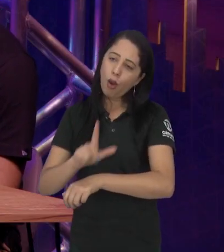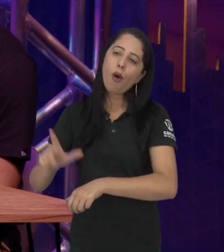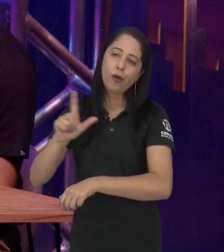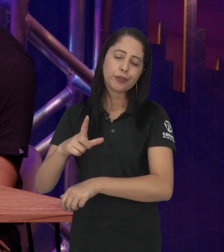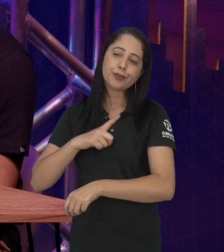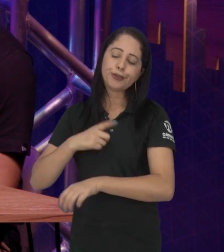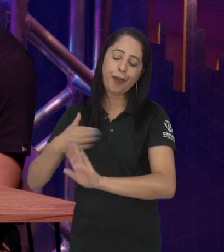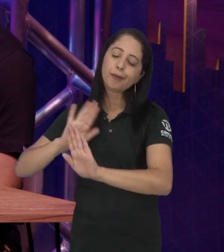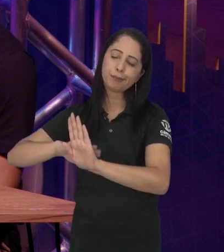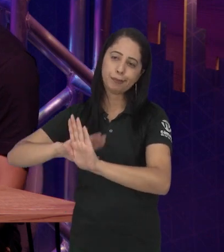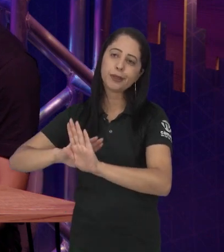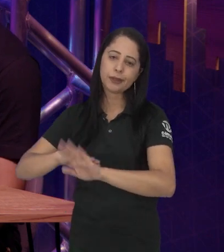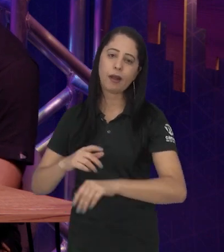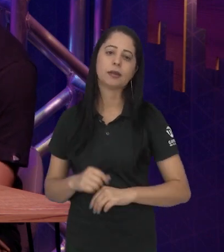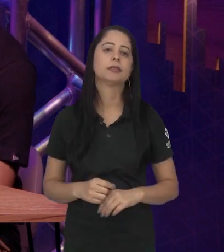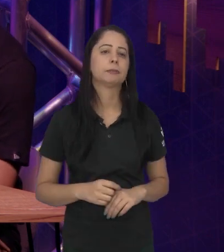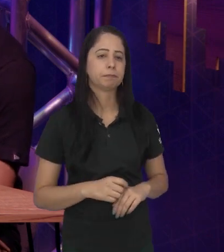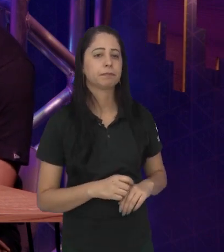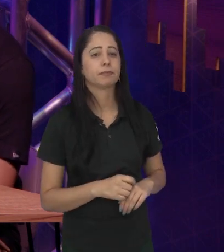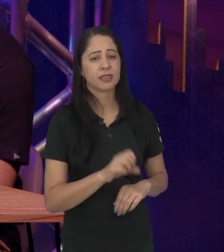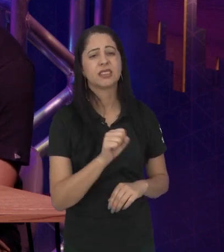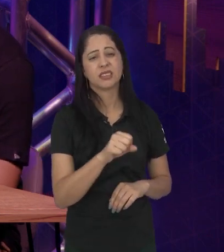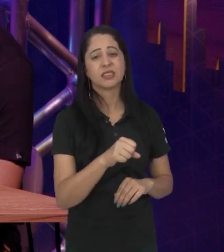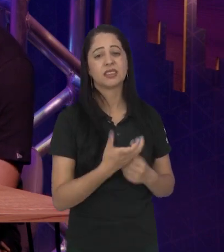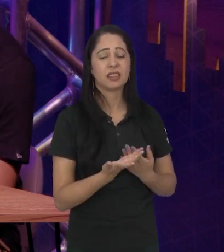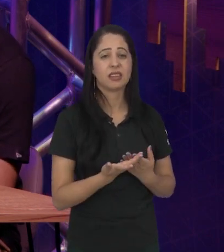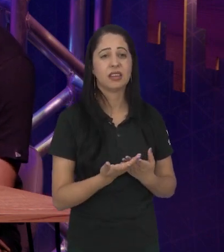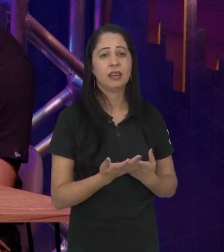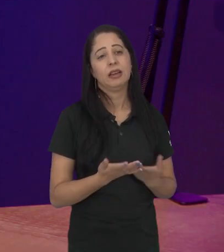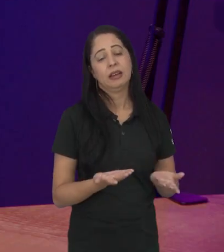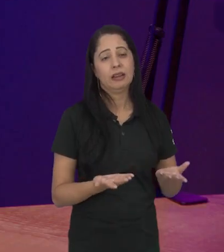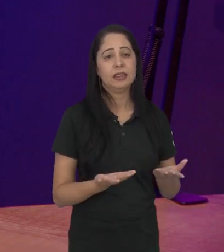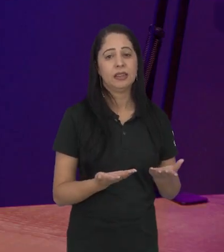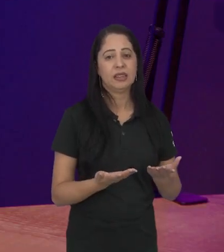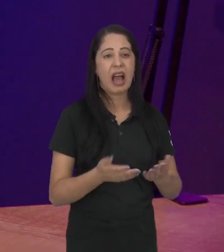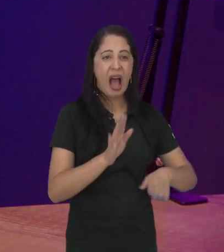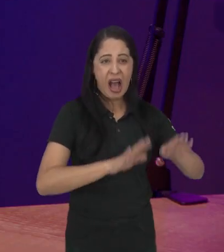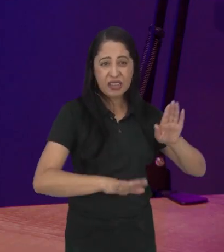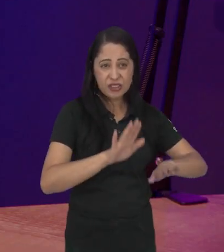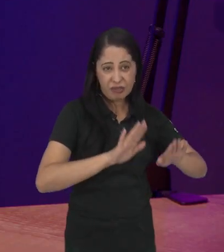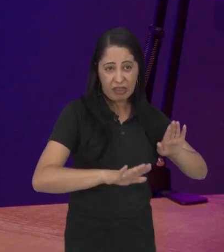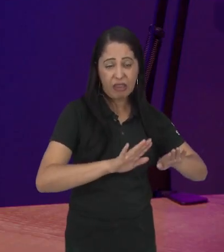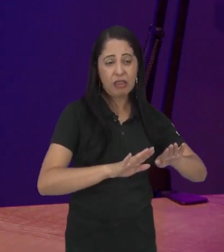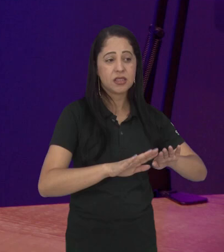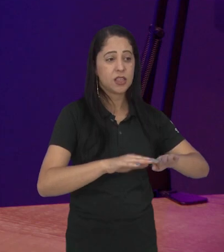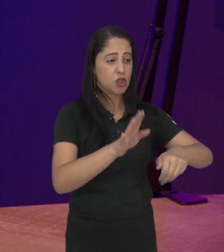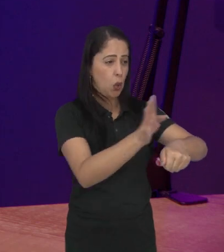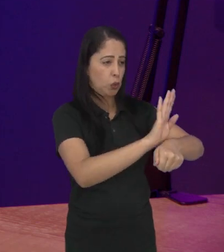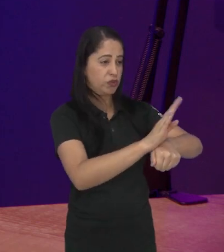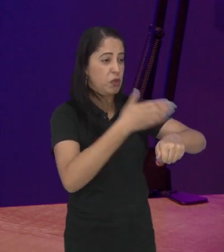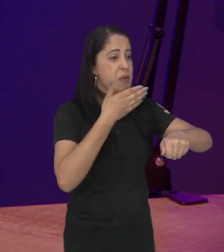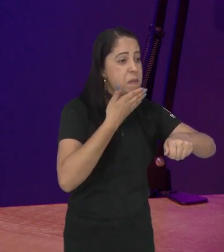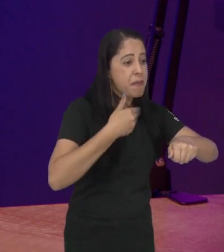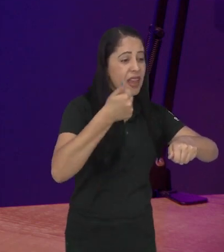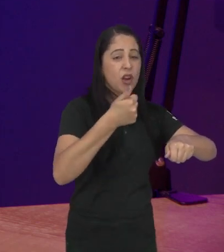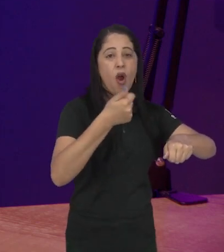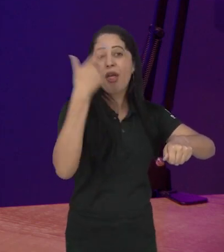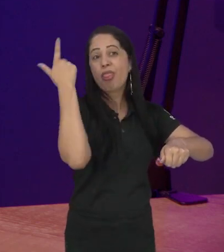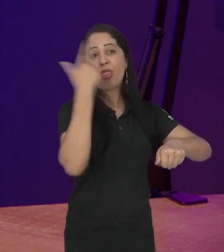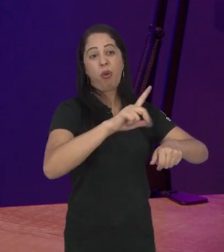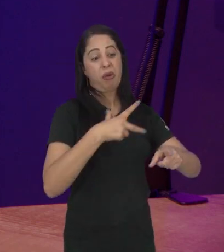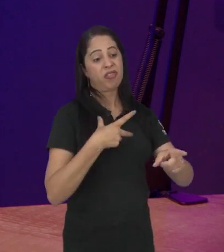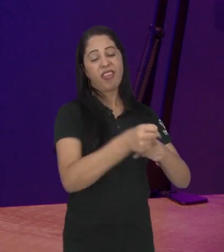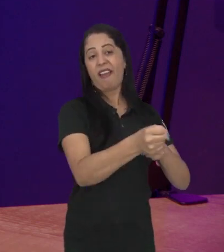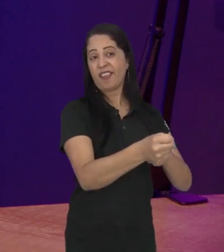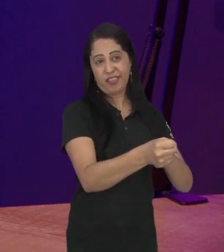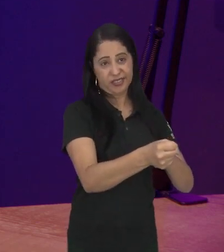ter sim essa crítica que é super válida. E como a gente começou falando, pode ser que nem todos os melhores filmes de fato estejam no Oscar,